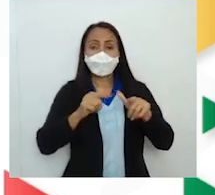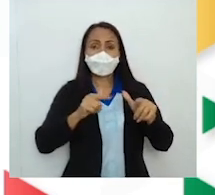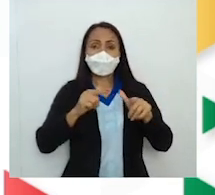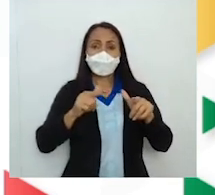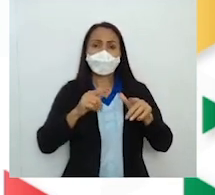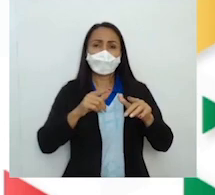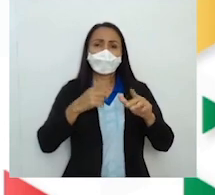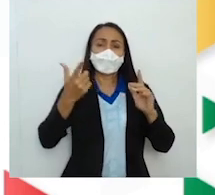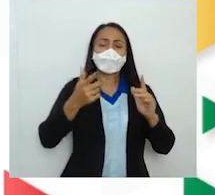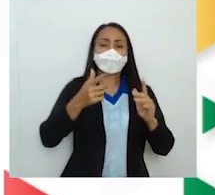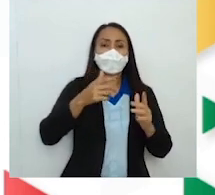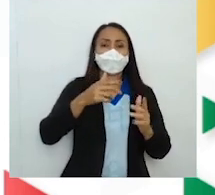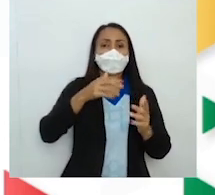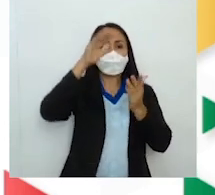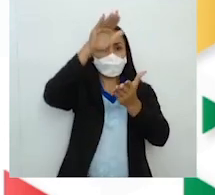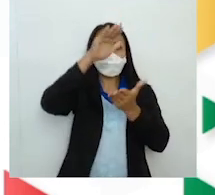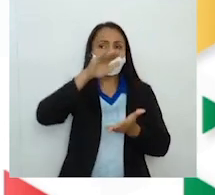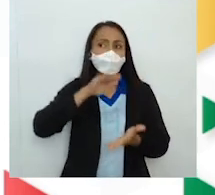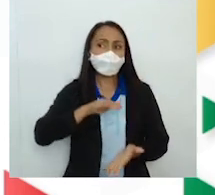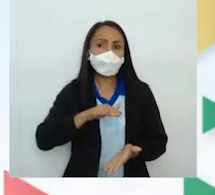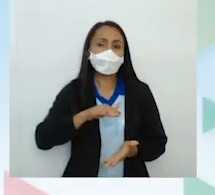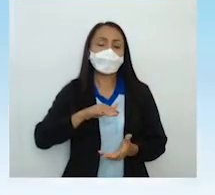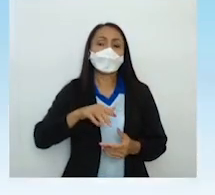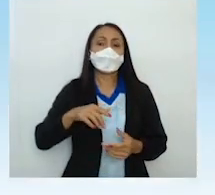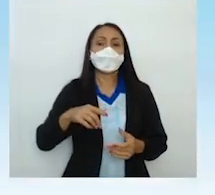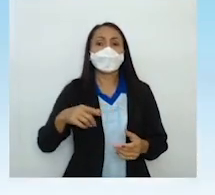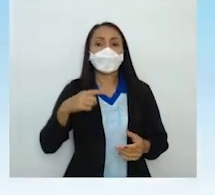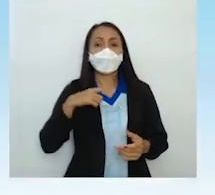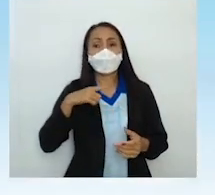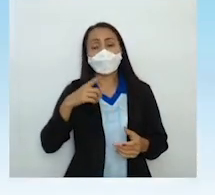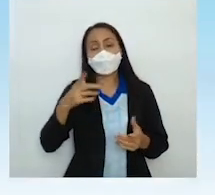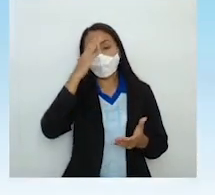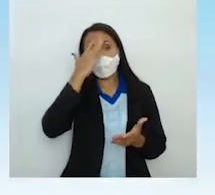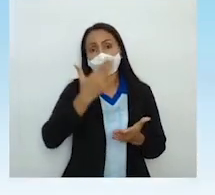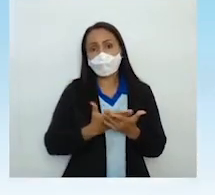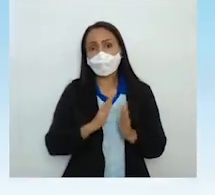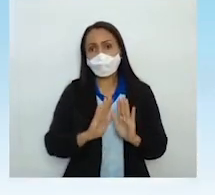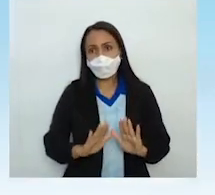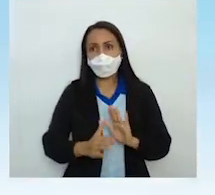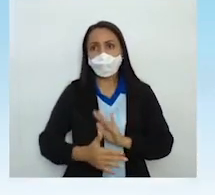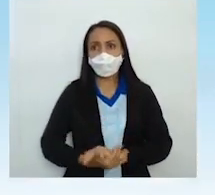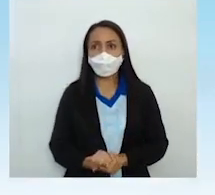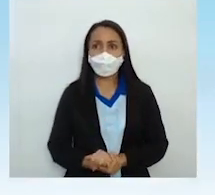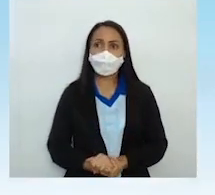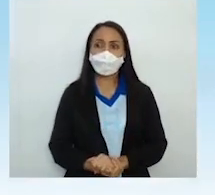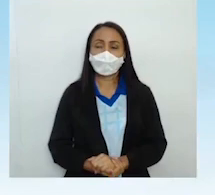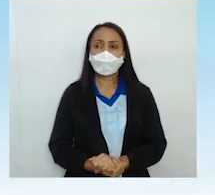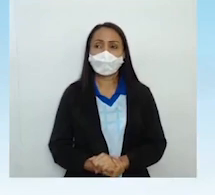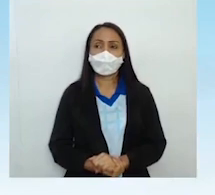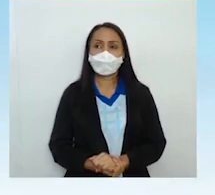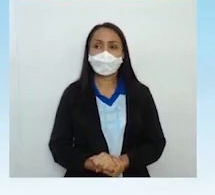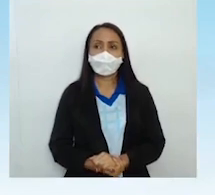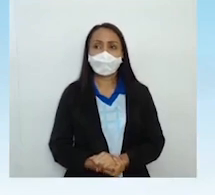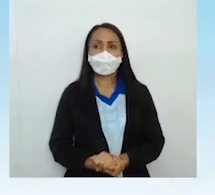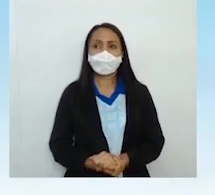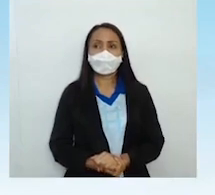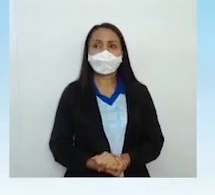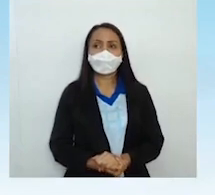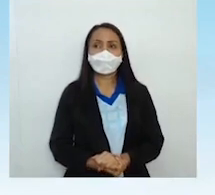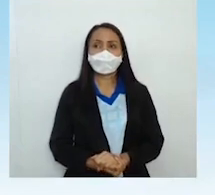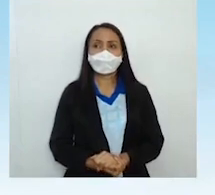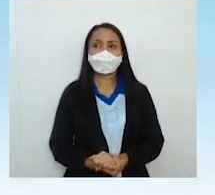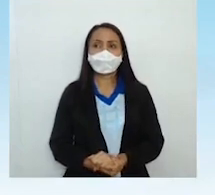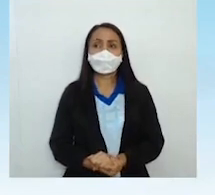tal. Armadores são os donos do navio, né? Porque era uma operação de confiança, né? Professor, eu gostaria, quando o senhor falando essa